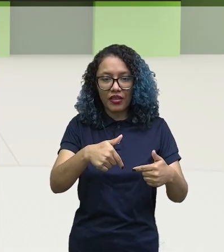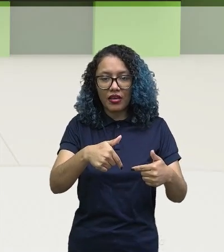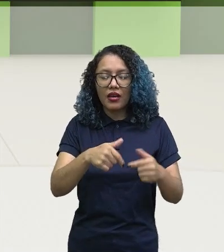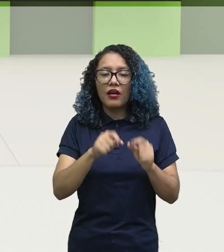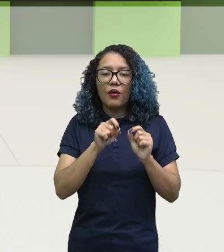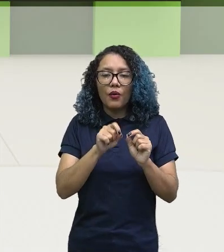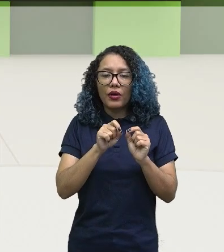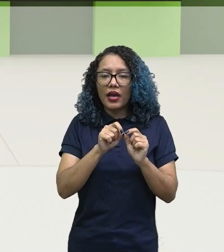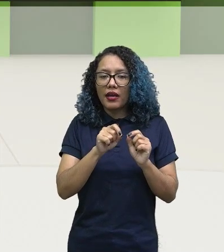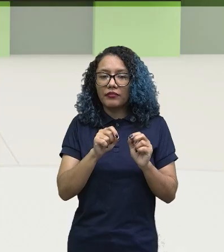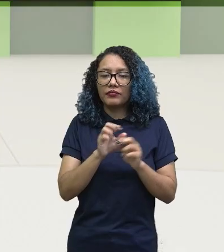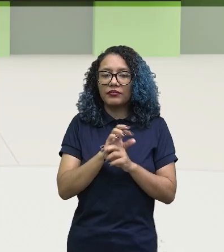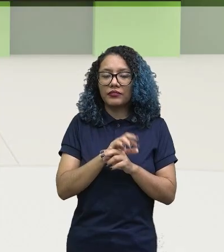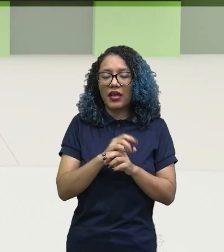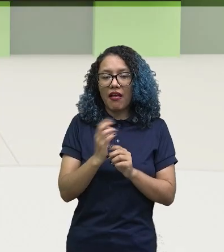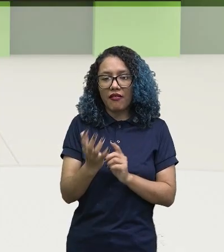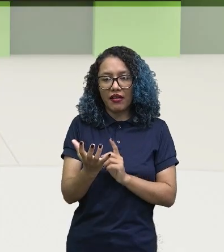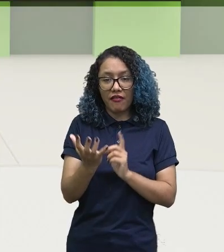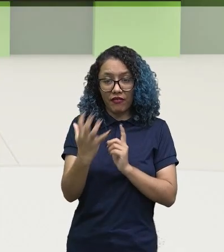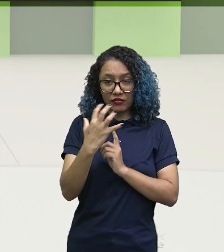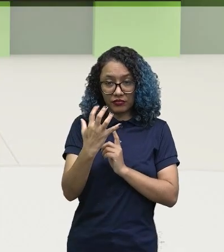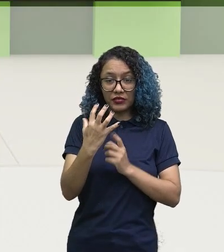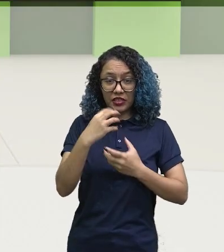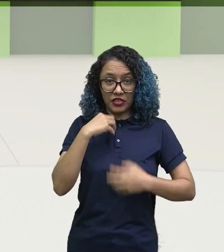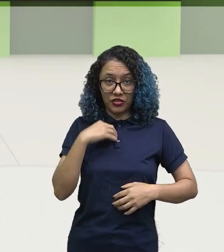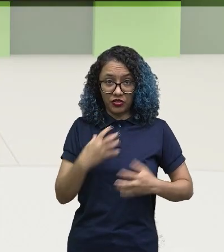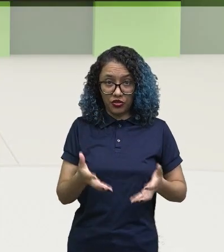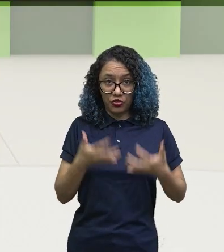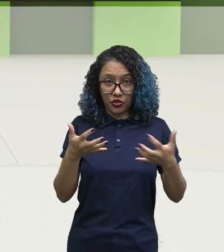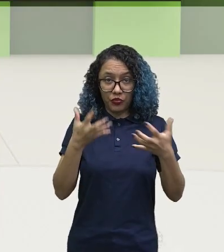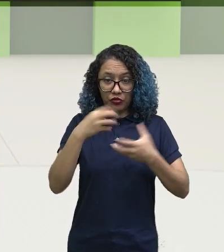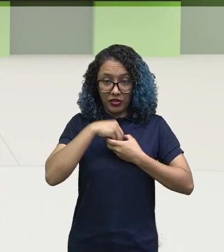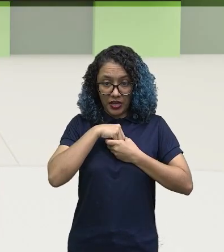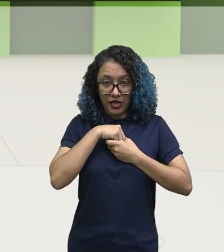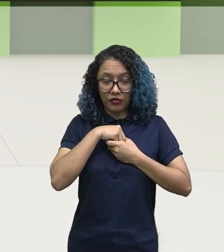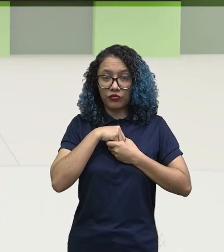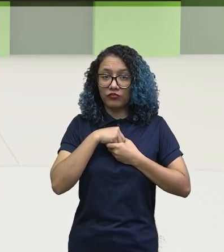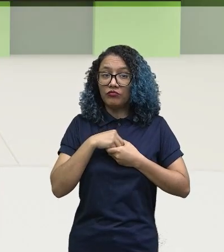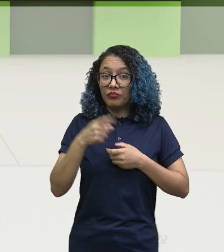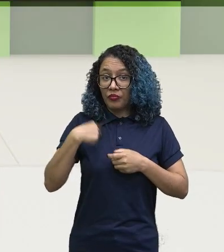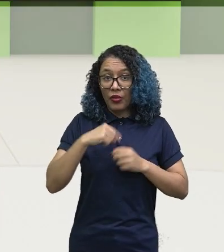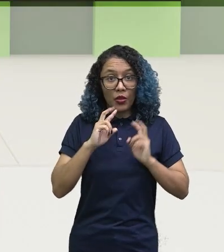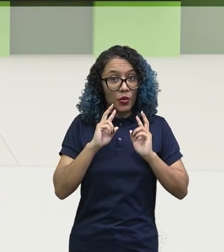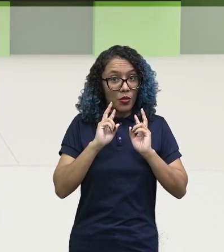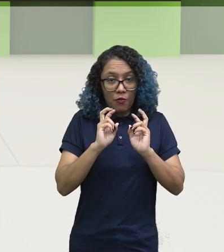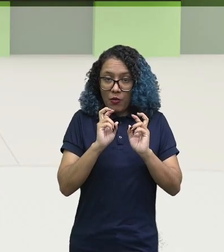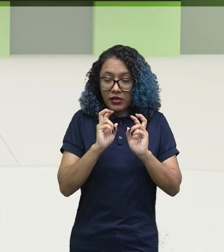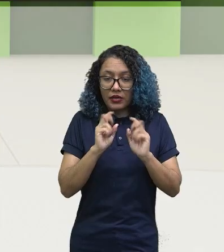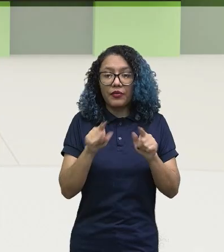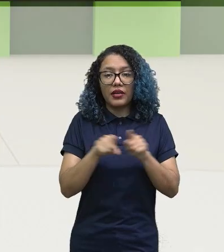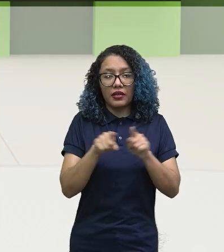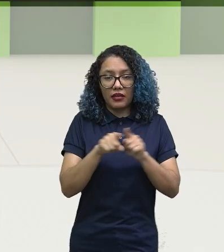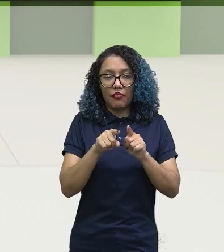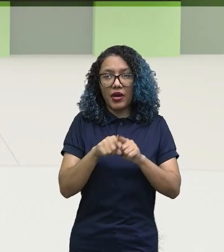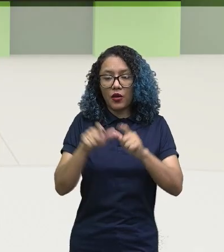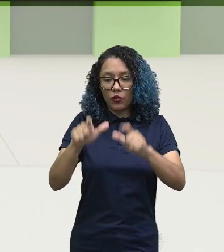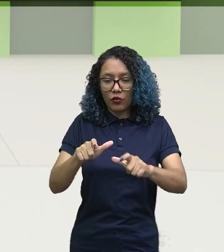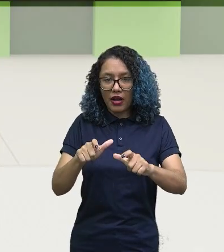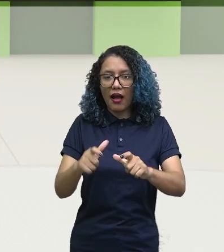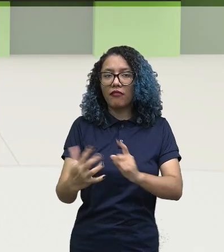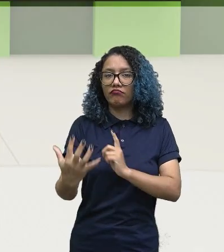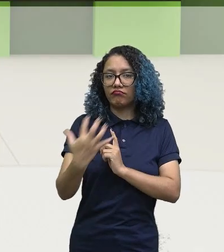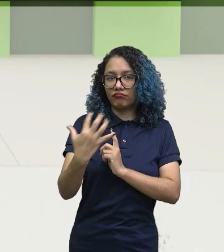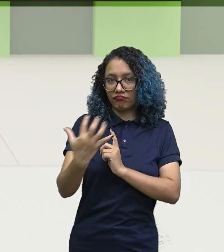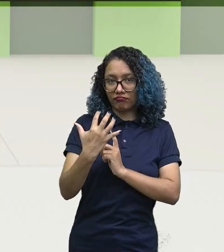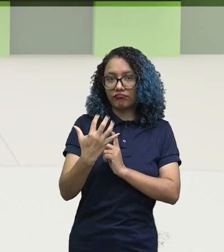estímulos internos que estão acontecendo ali no nosso corpo, sem que a gente perceba, e também o ambiente externo,